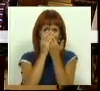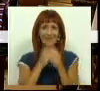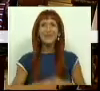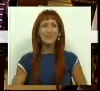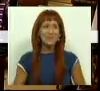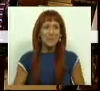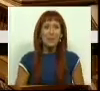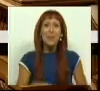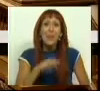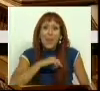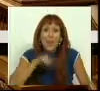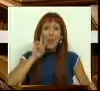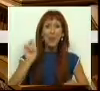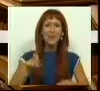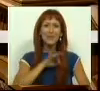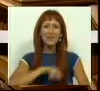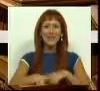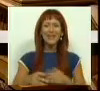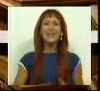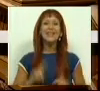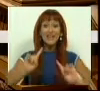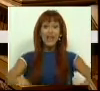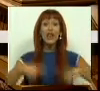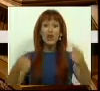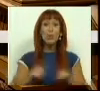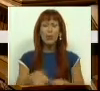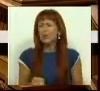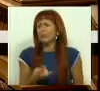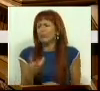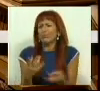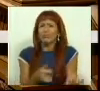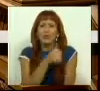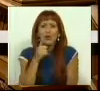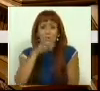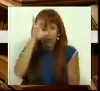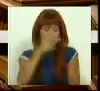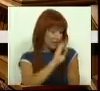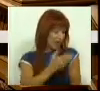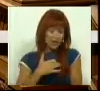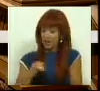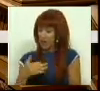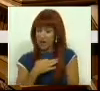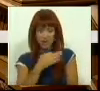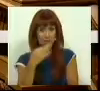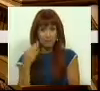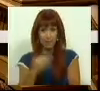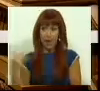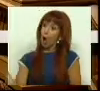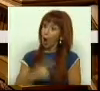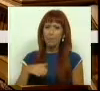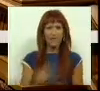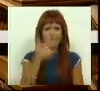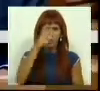Senhora Presidente, senhores e senhores deputados, depois dos inúmeros sacrifícios que o Governo PSD-CDS-PP veio impor